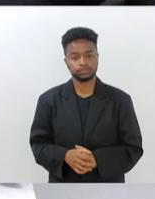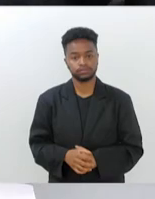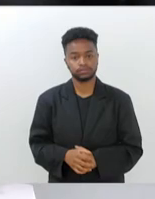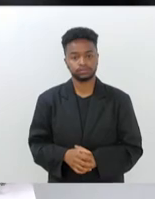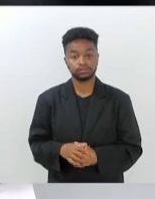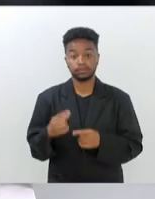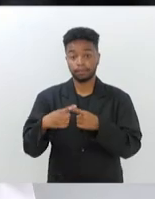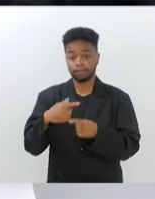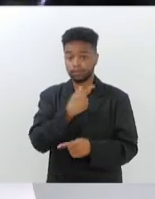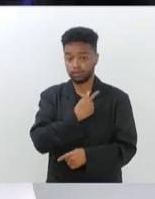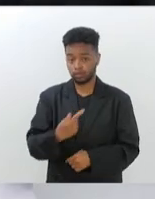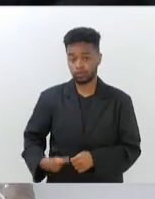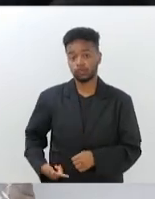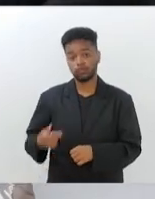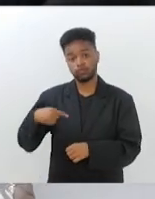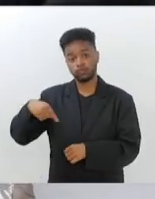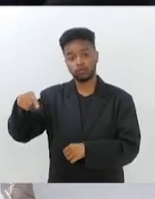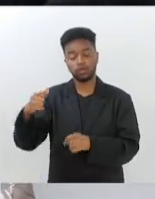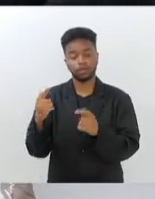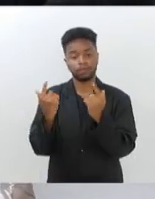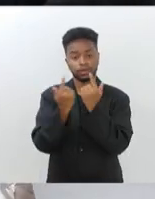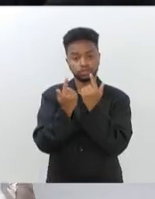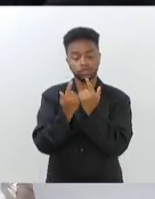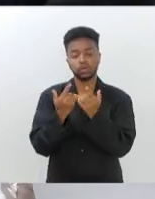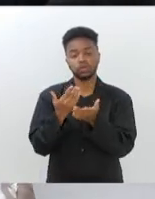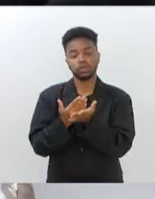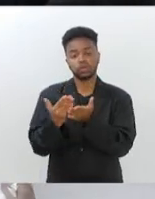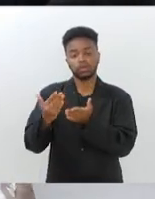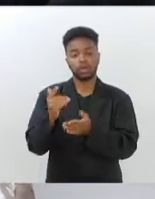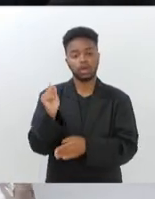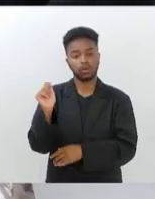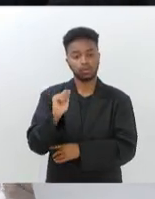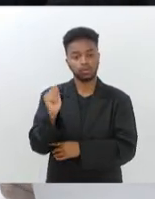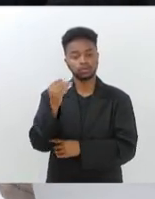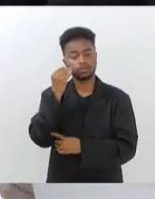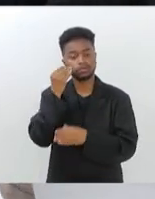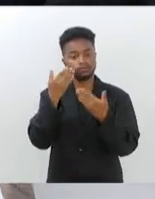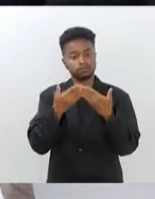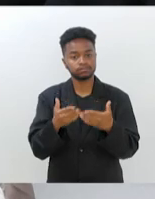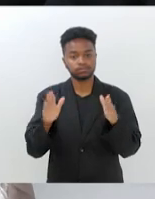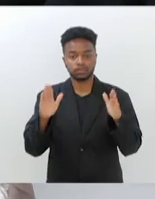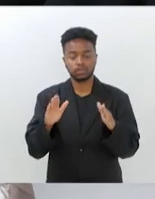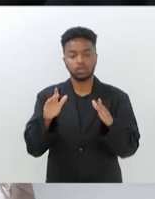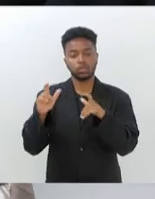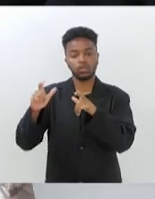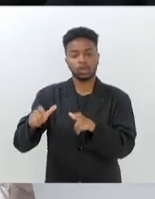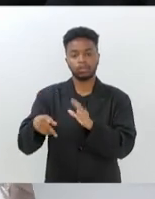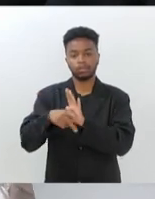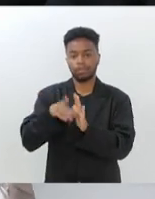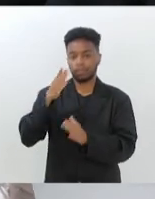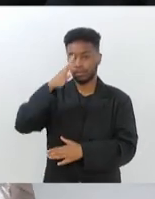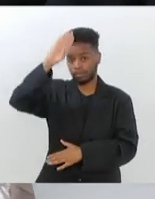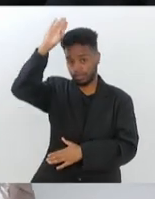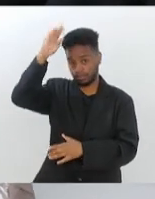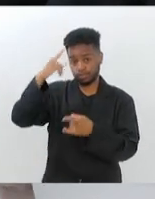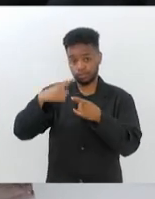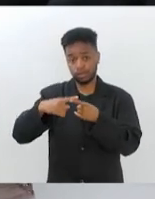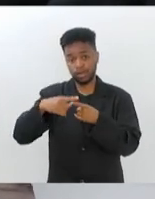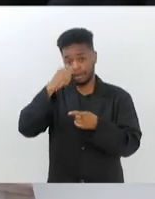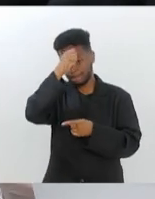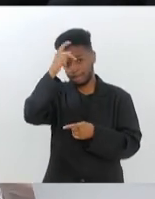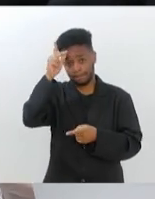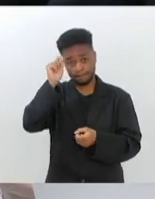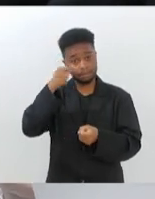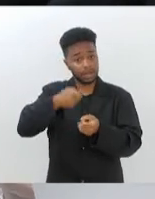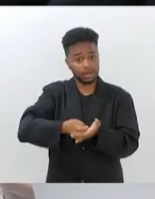governador esteve em Magé no início de agosto para inaugurar um destacamento do Corpo de Bombeiros que aliás é a prefeitura que tá pagando a